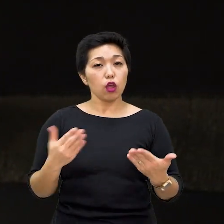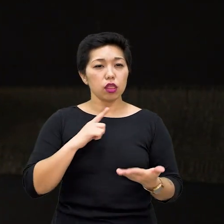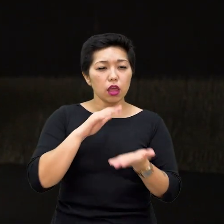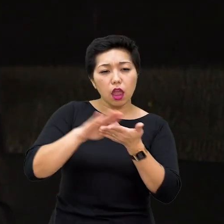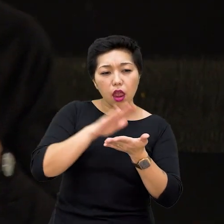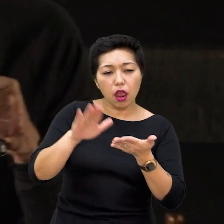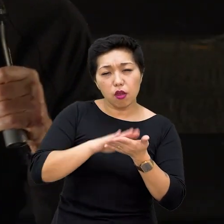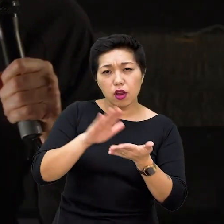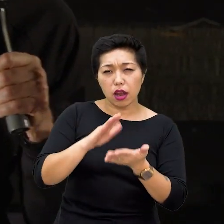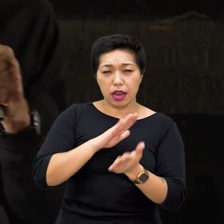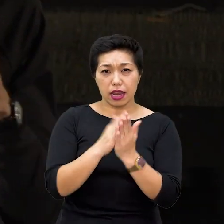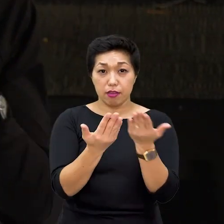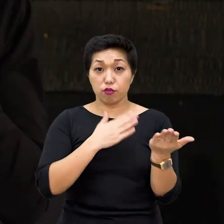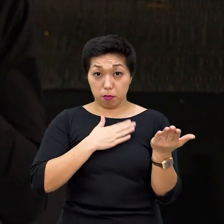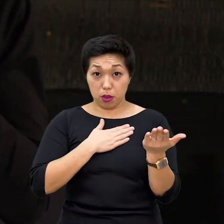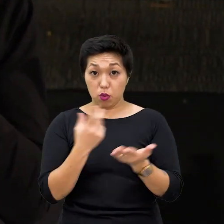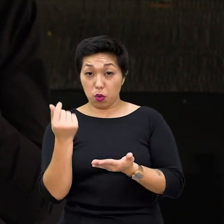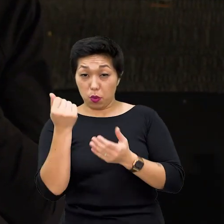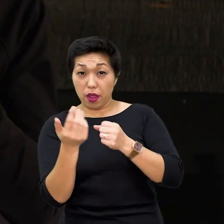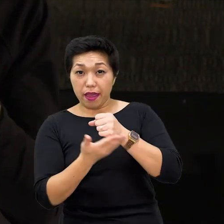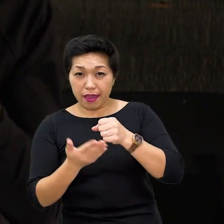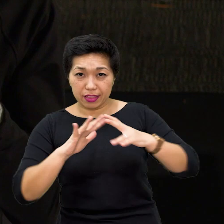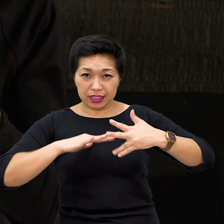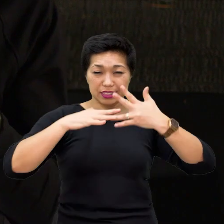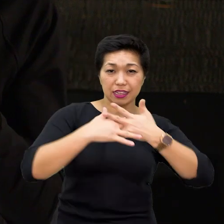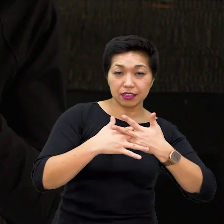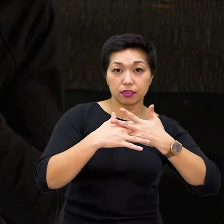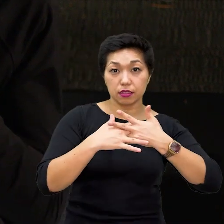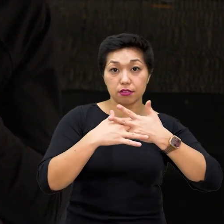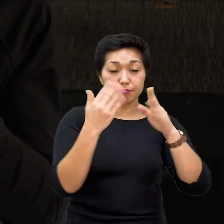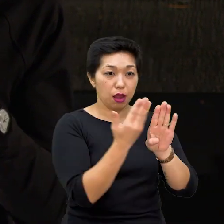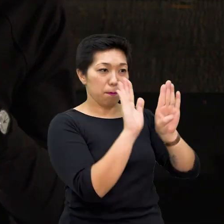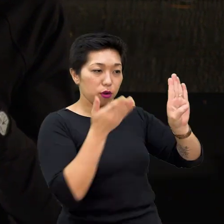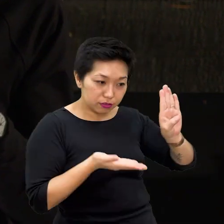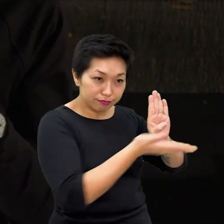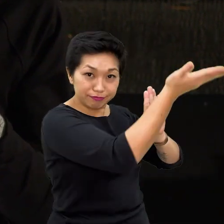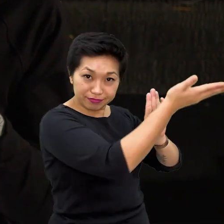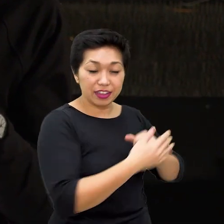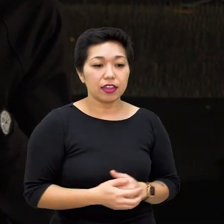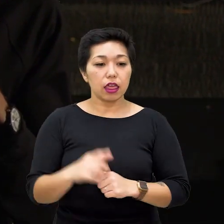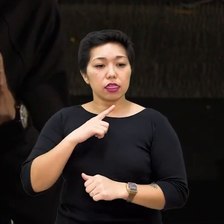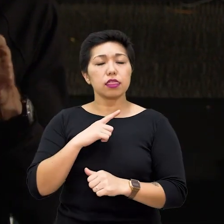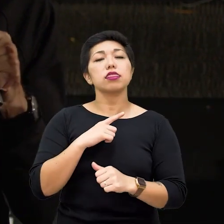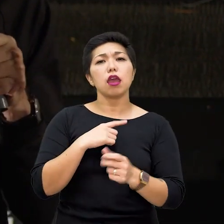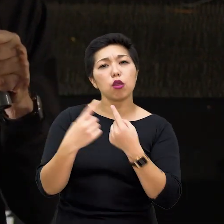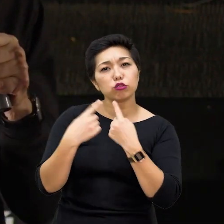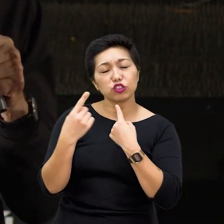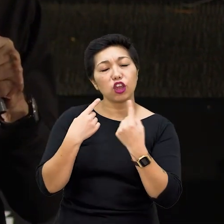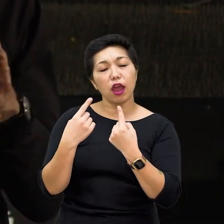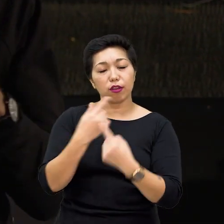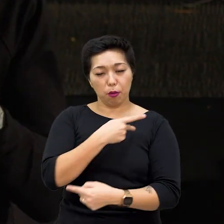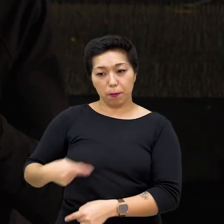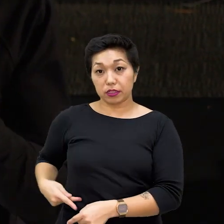de Cidadania, a saída é pela porta, há um diálogo que o presidente